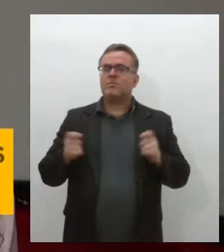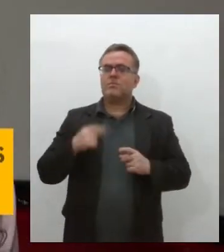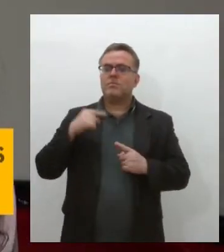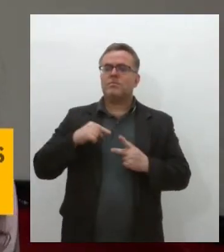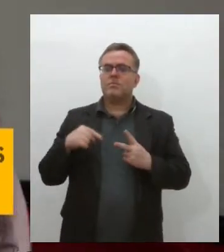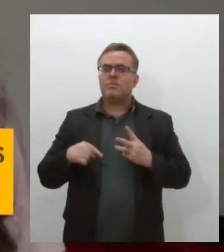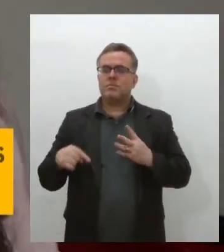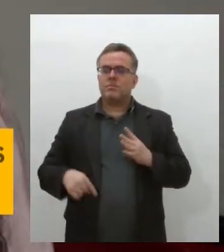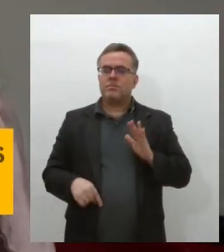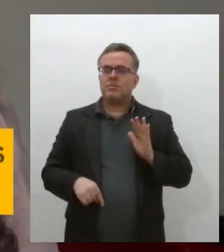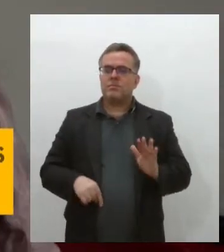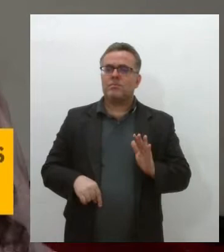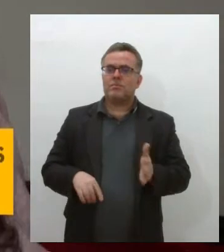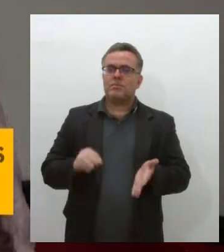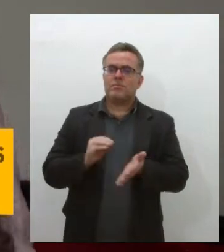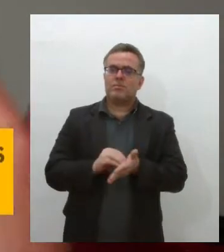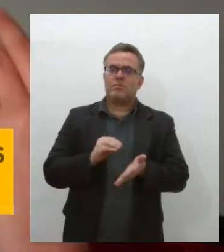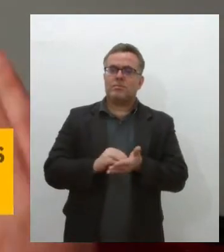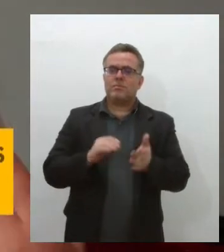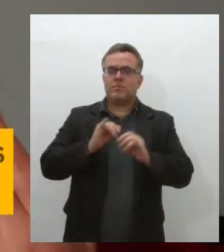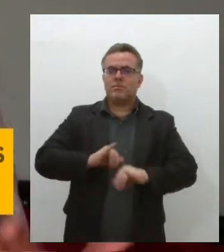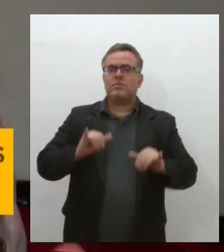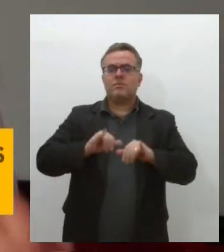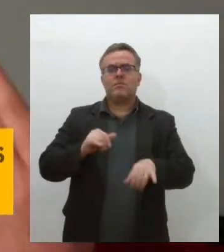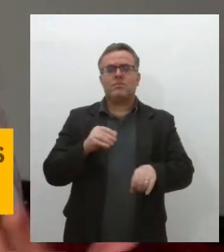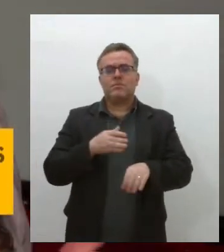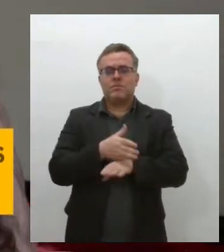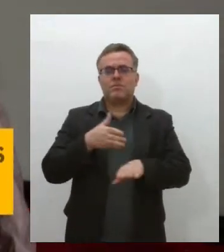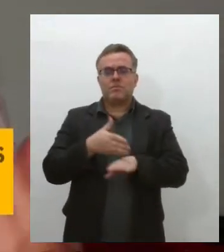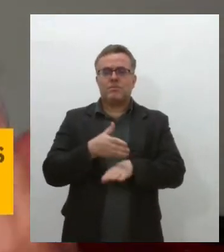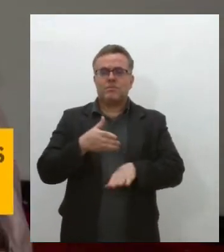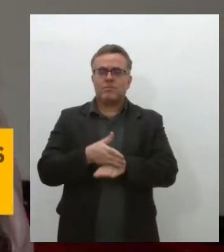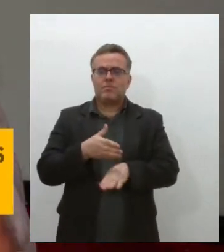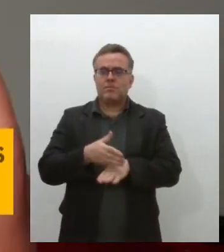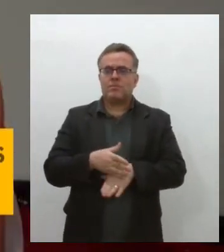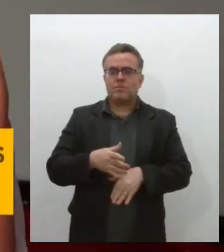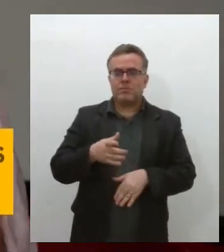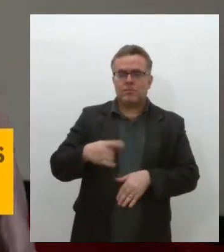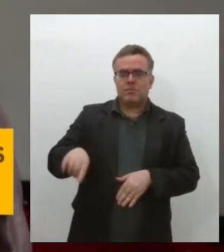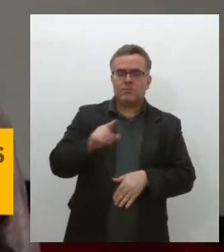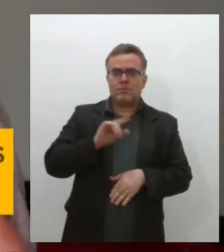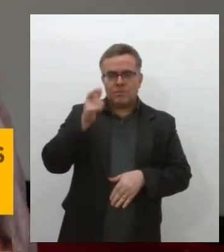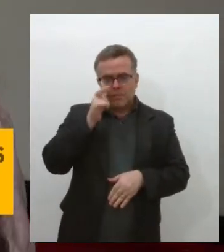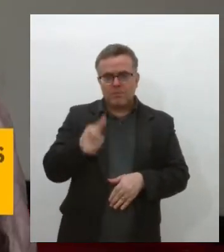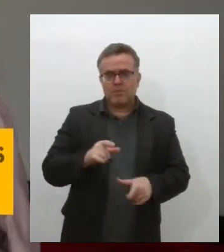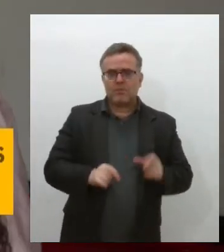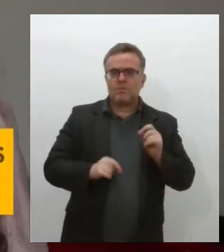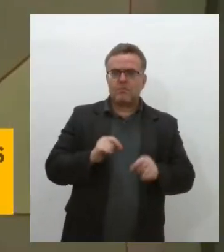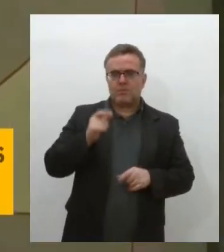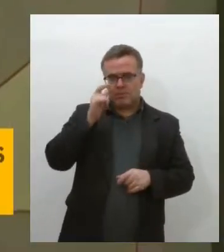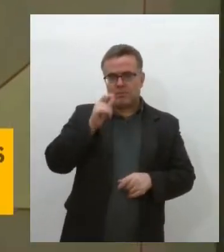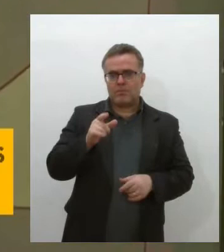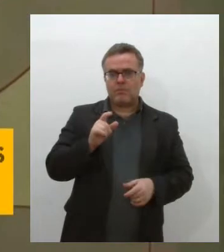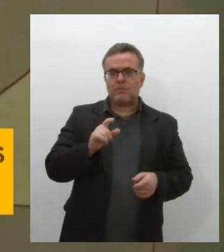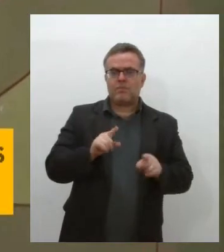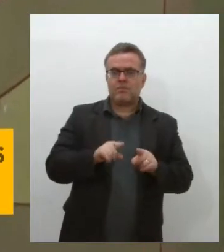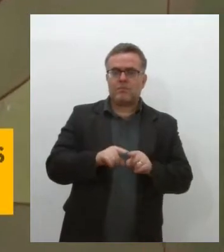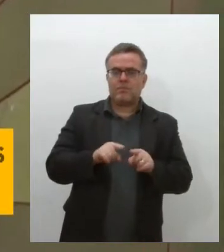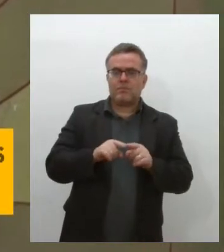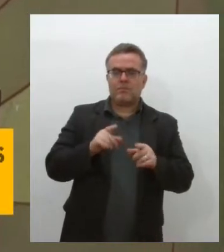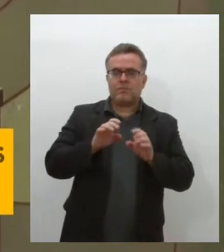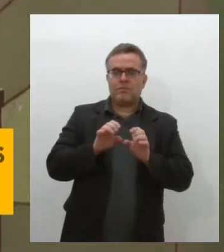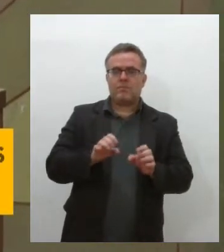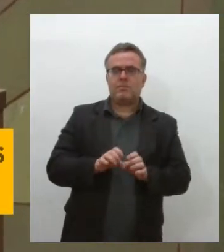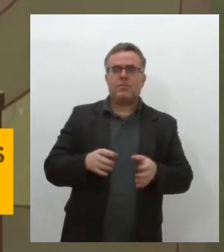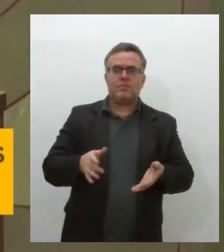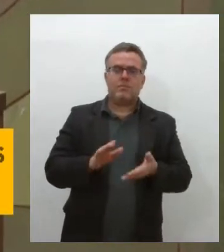falta informação, acesso e ainda falta, sim, interesse. Eu acho que essa falta de interesse é estrutural. A professora que